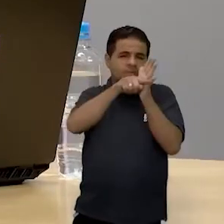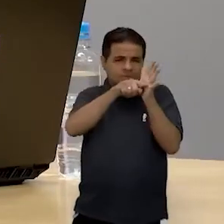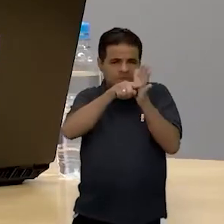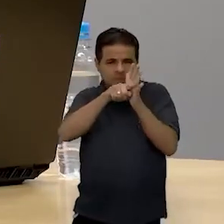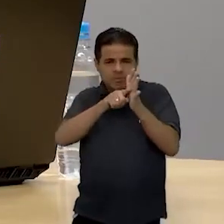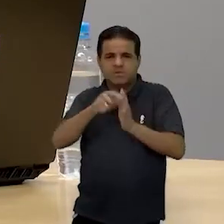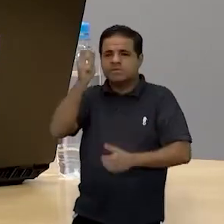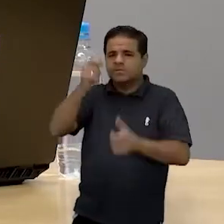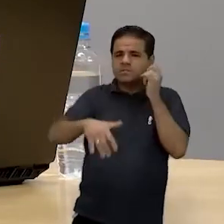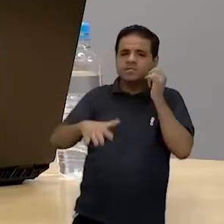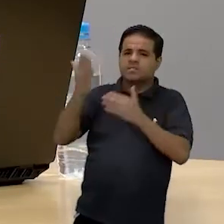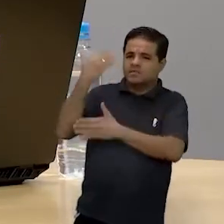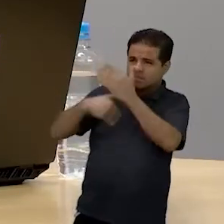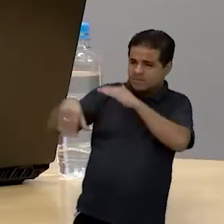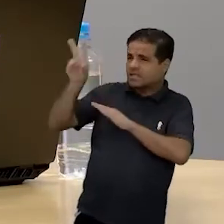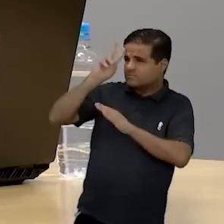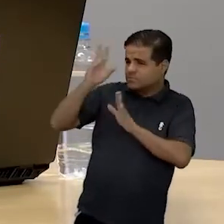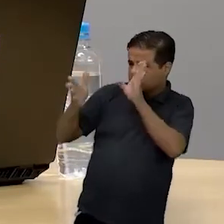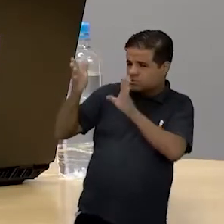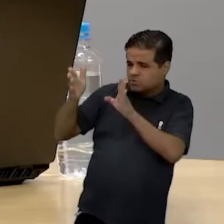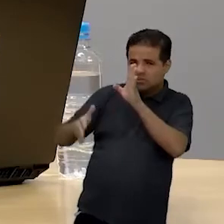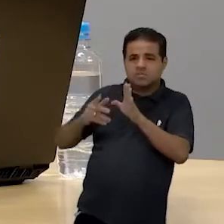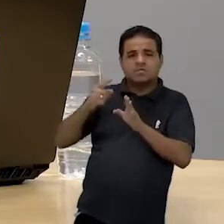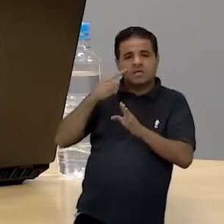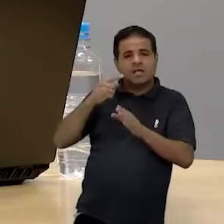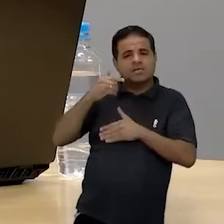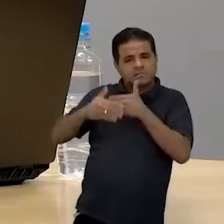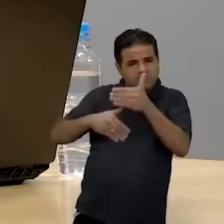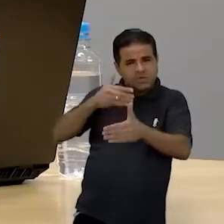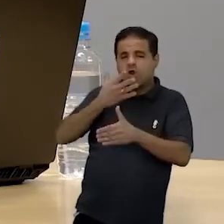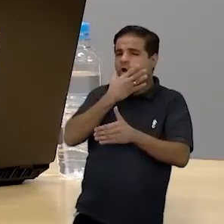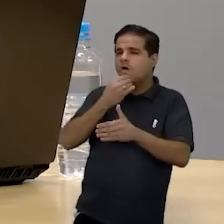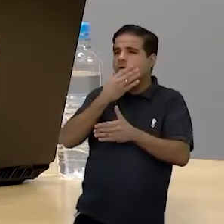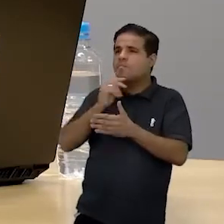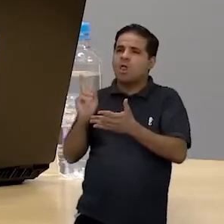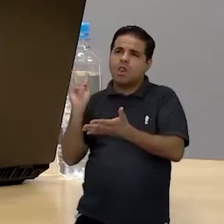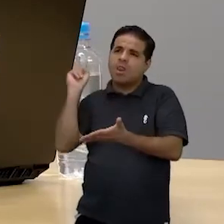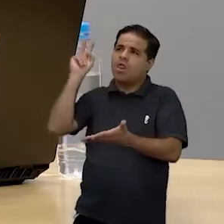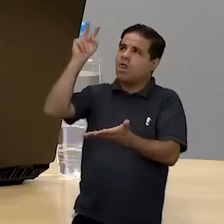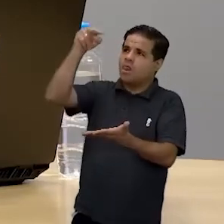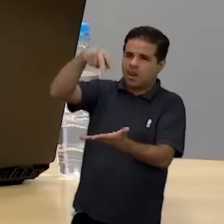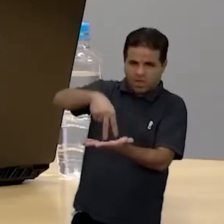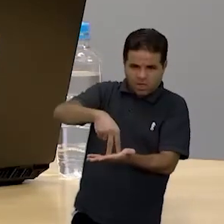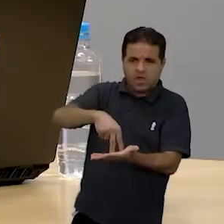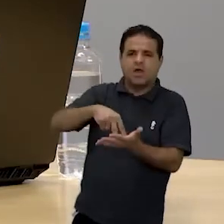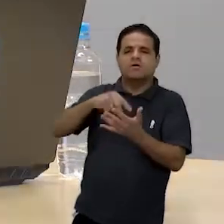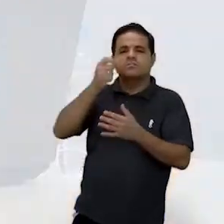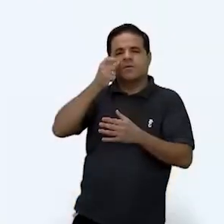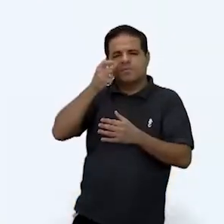documento histórico da época dessa incursão do homem à Lua. Vamos lá?